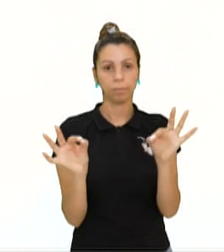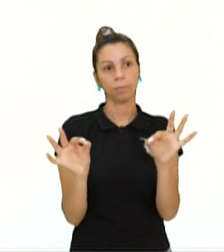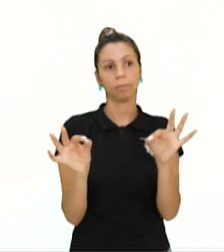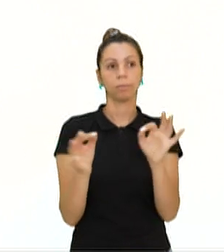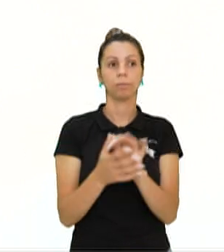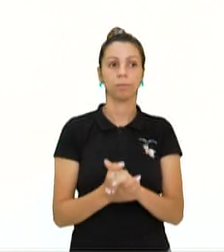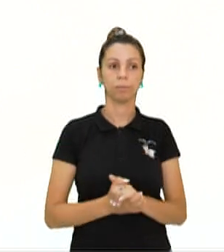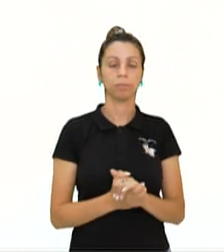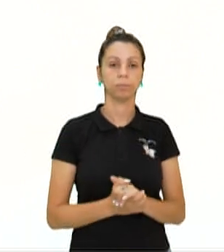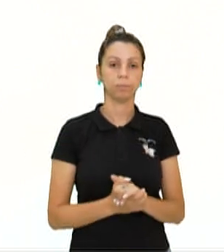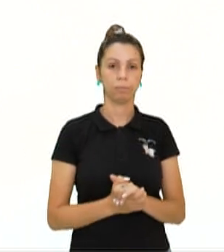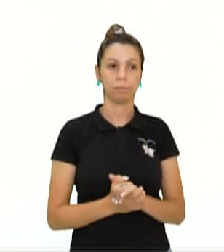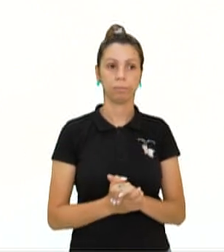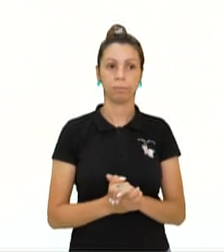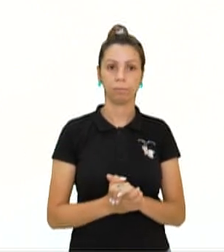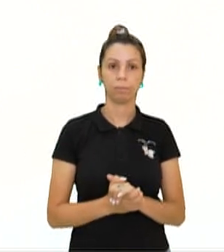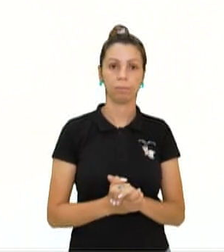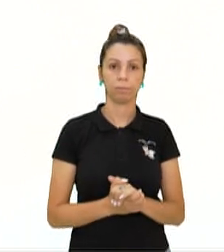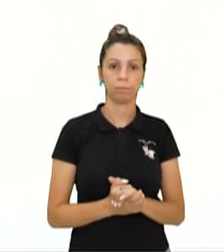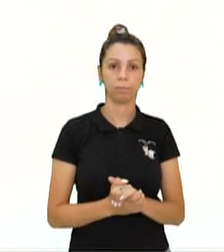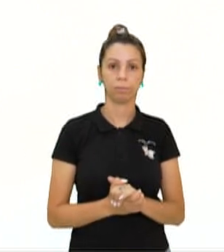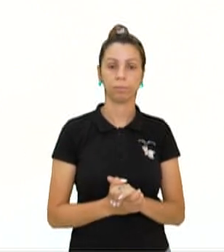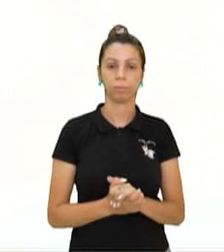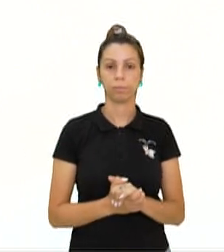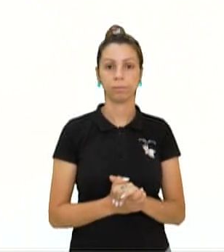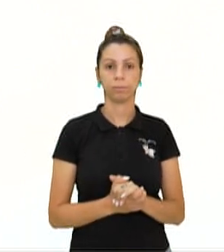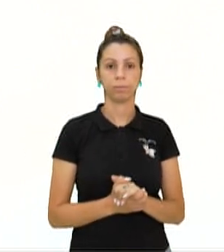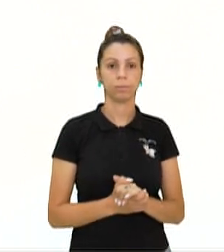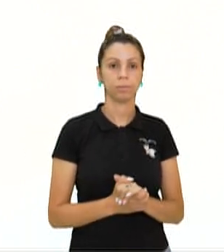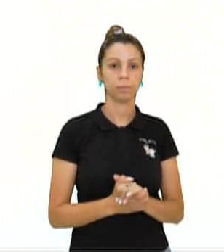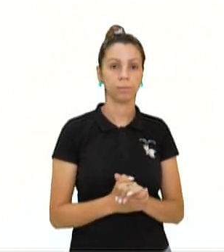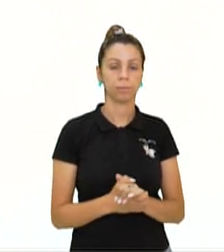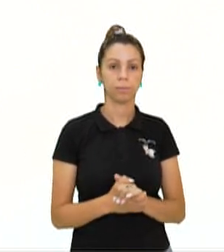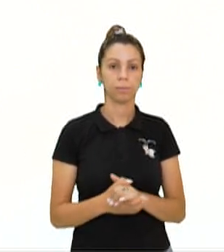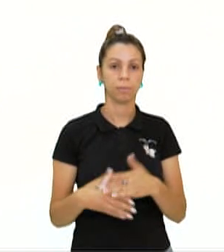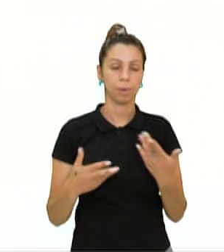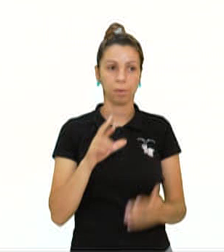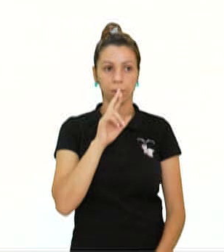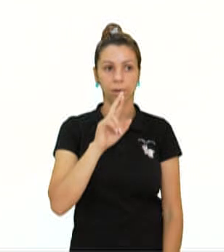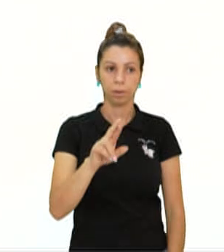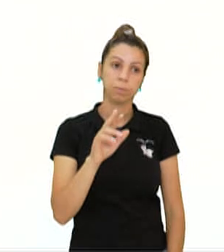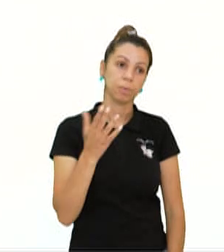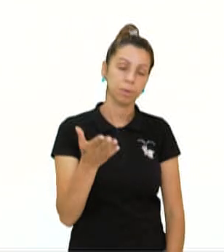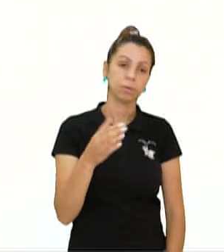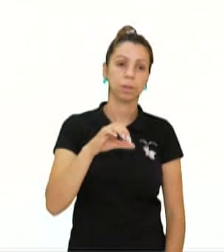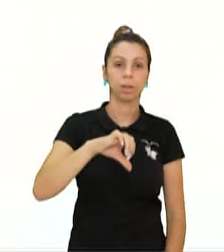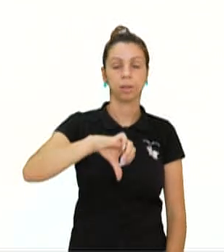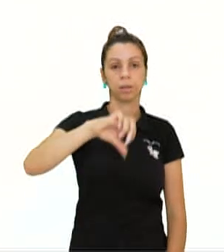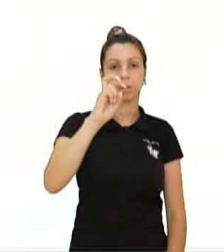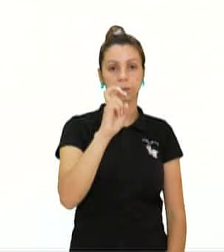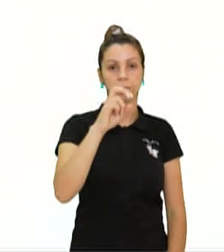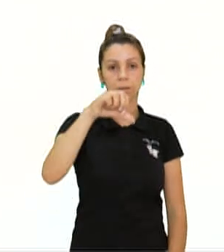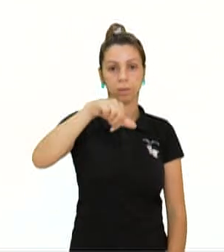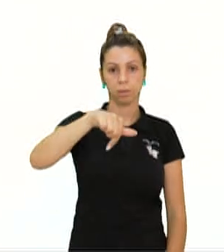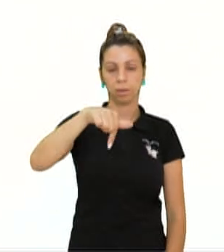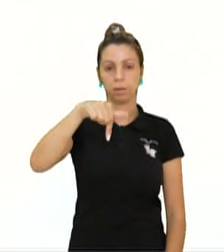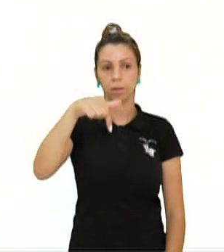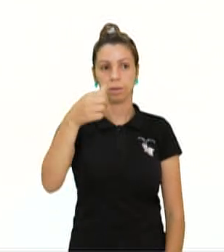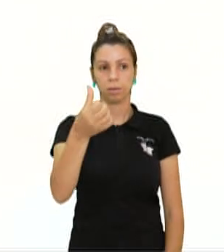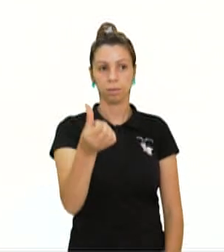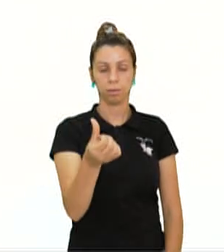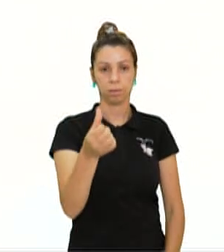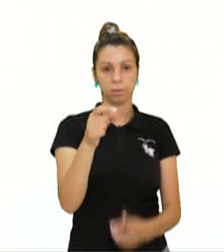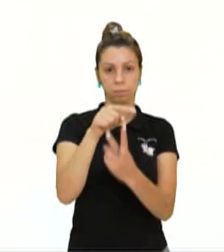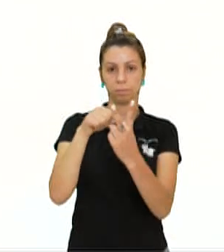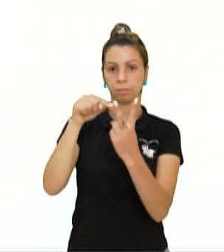6, 576 raiz de 3 centímetros cúbicos. Isso aí. Ok, gente? Então, o volume